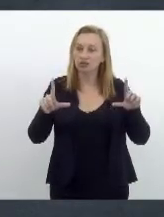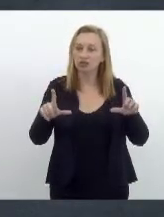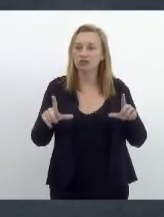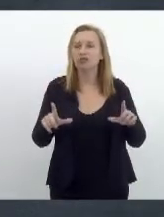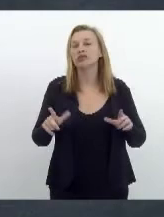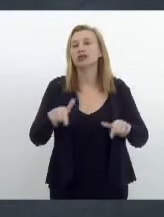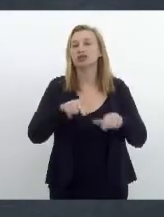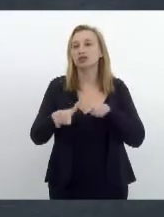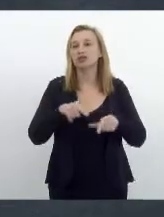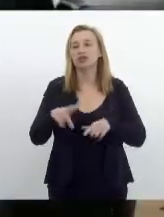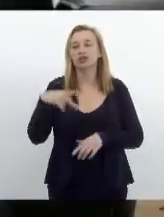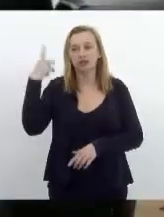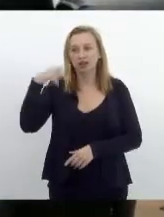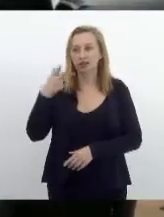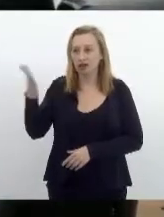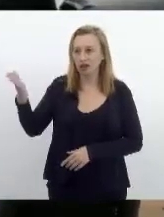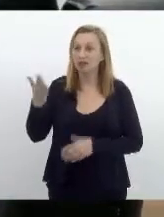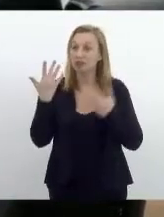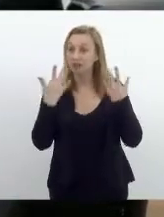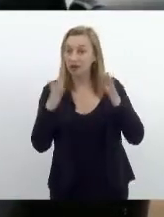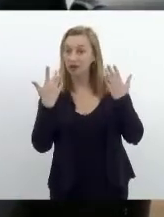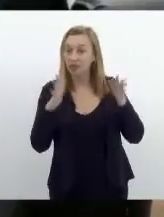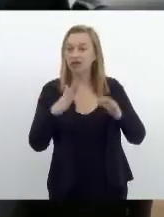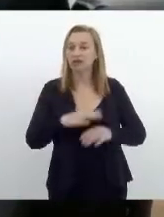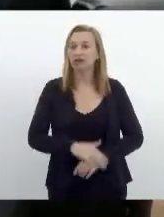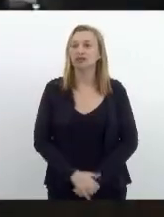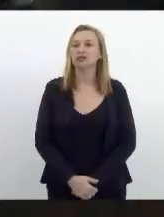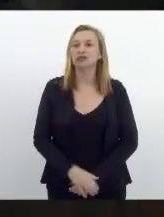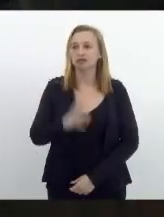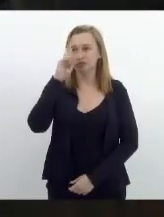dos trabalhos dos vereadores lá. Parabéns, presidente.